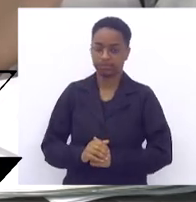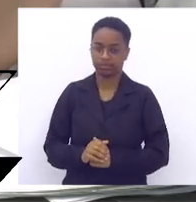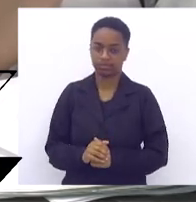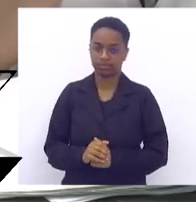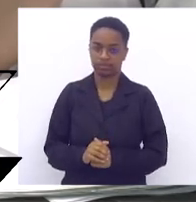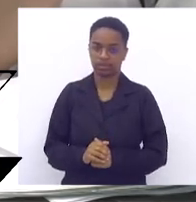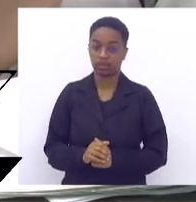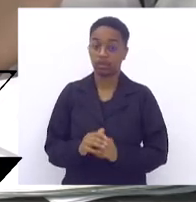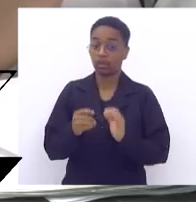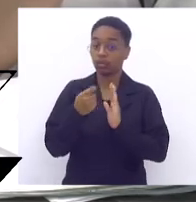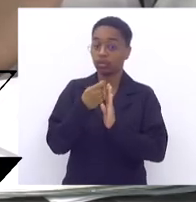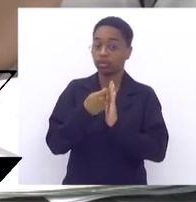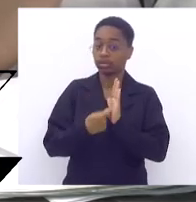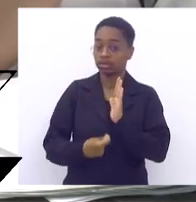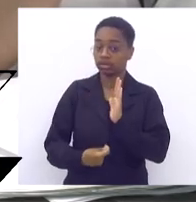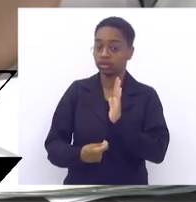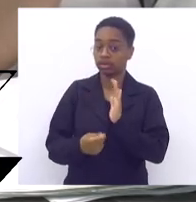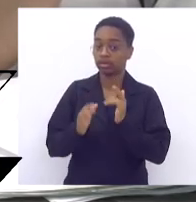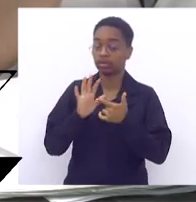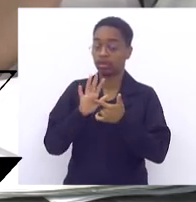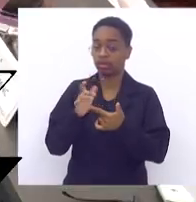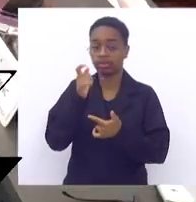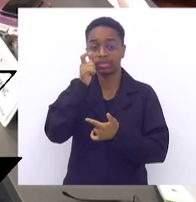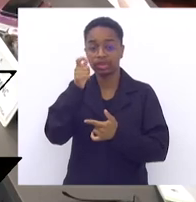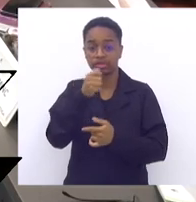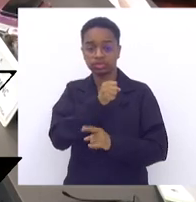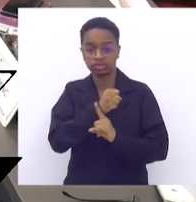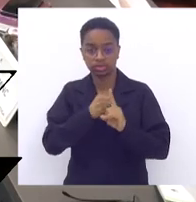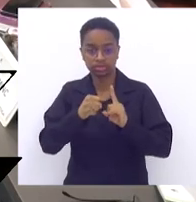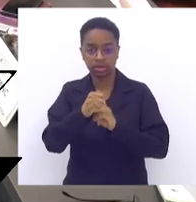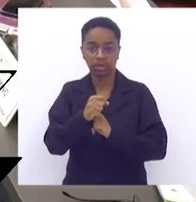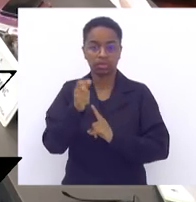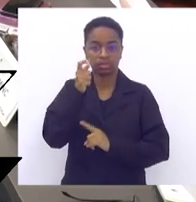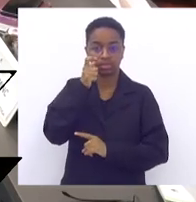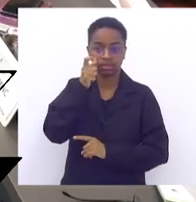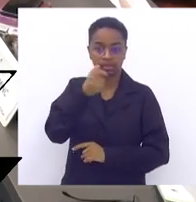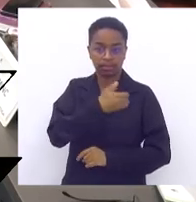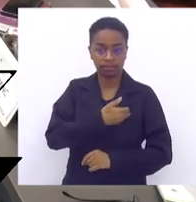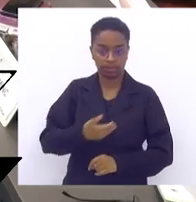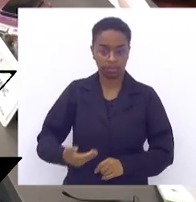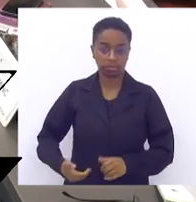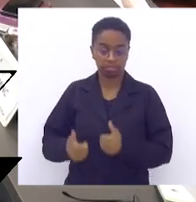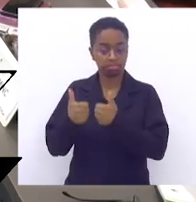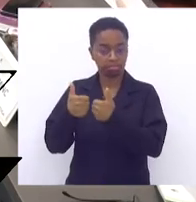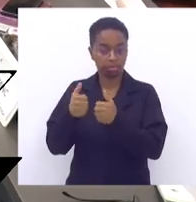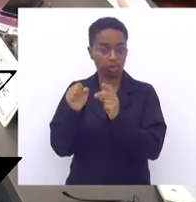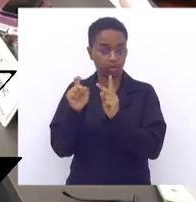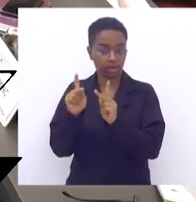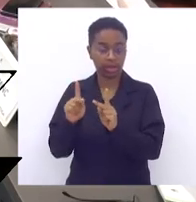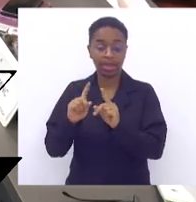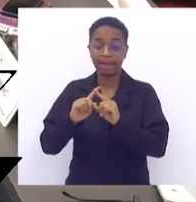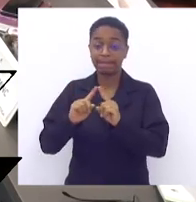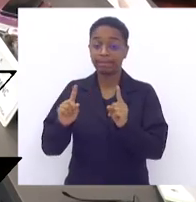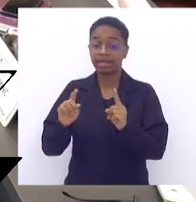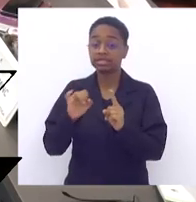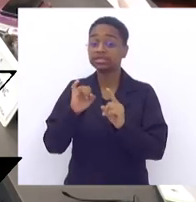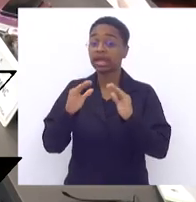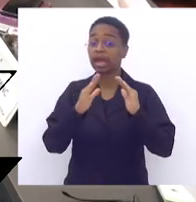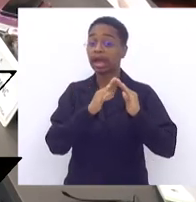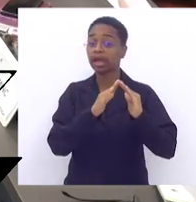o texto fala do interesse social, interesse público e tal, absolutamente legítimo. Mas no caso de uma